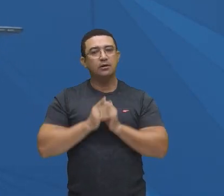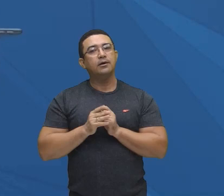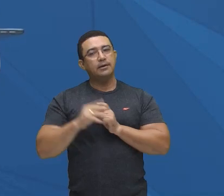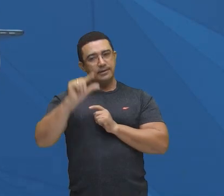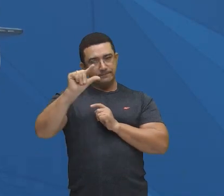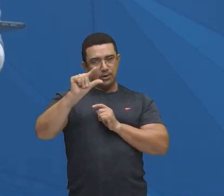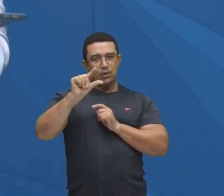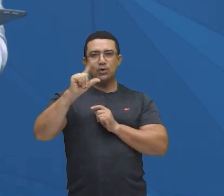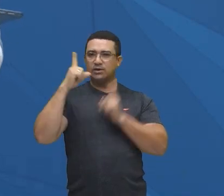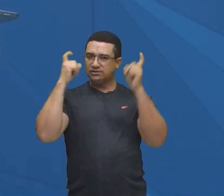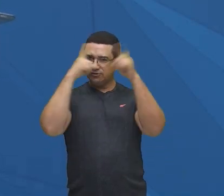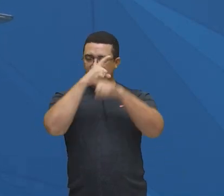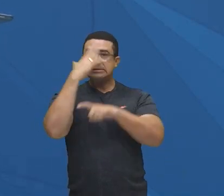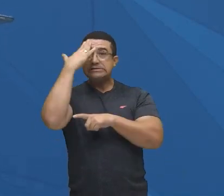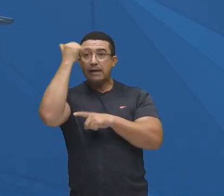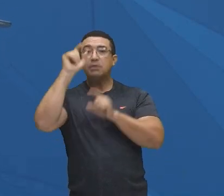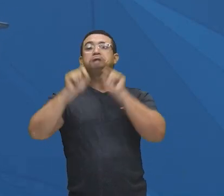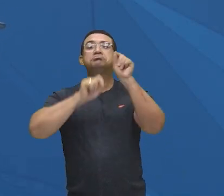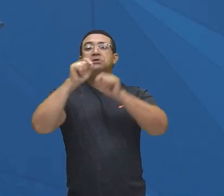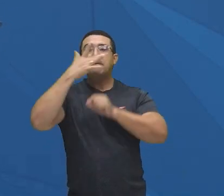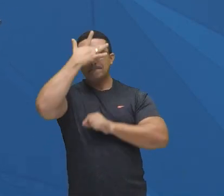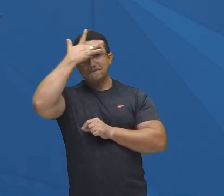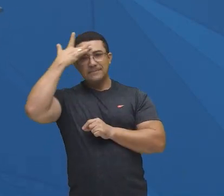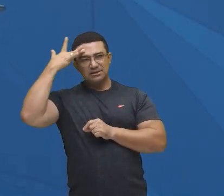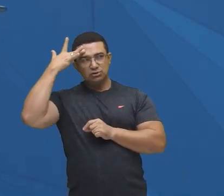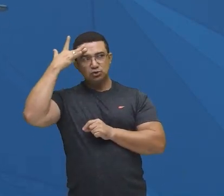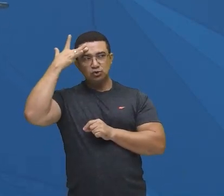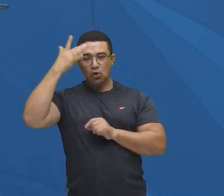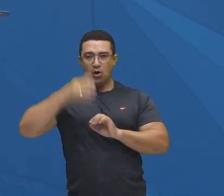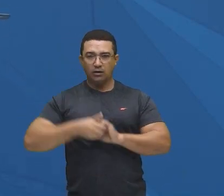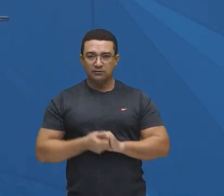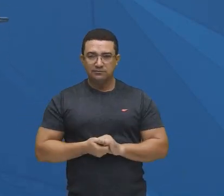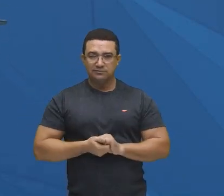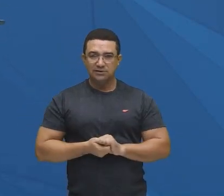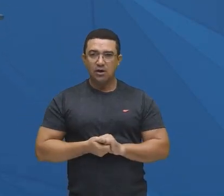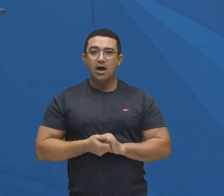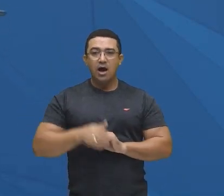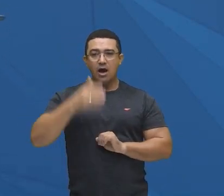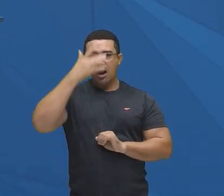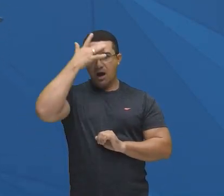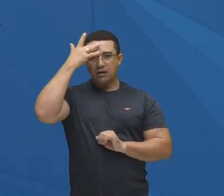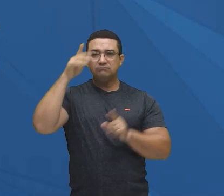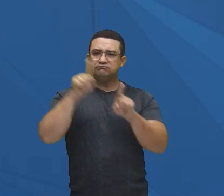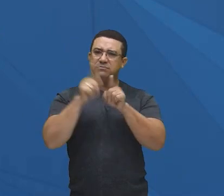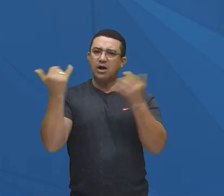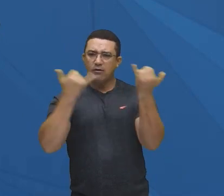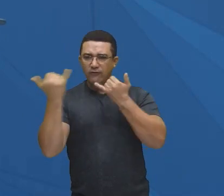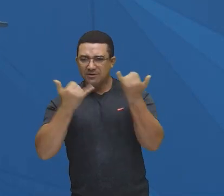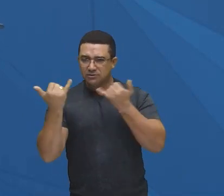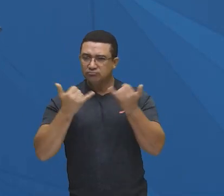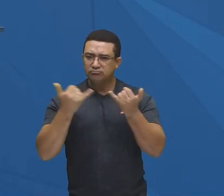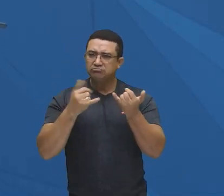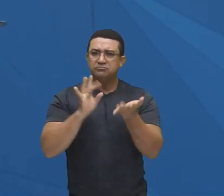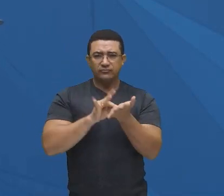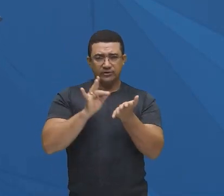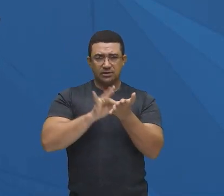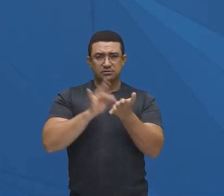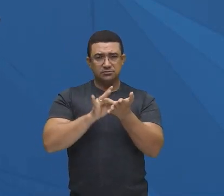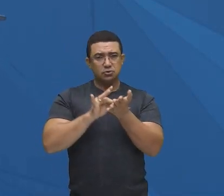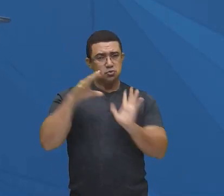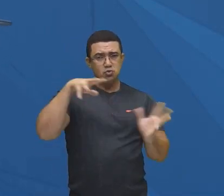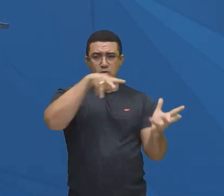do que as pessoas que tornam as imagens, né, e as informações reais nesse